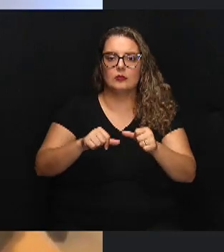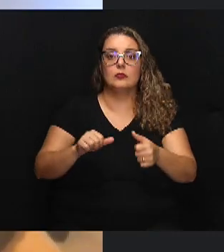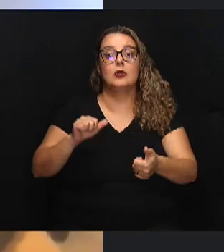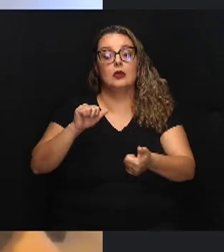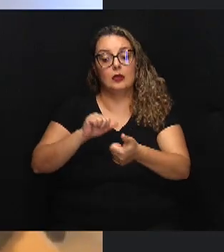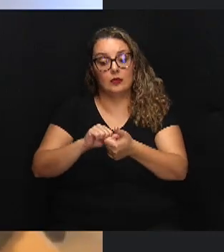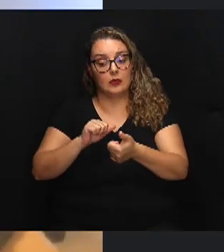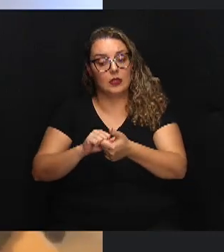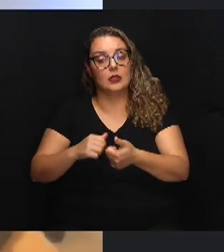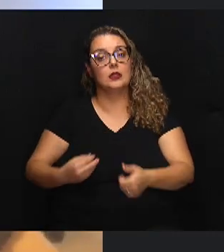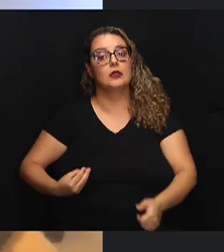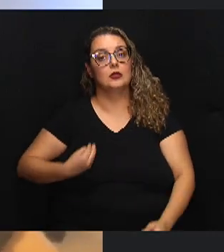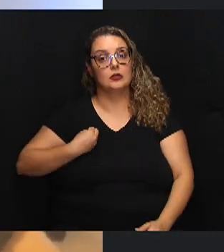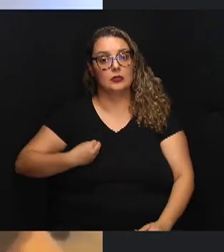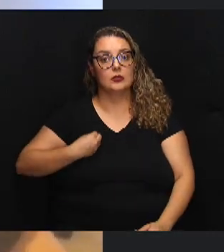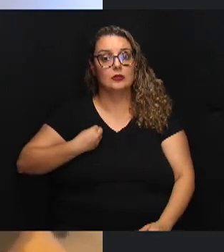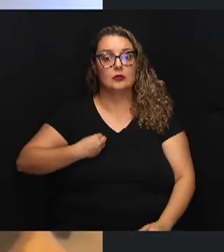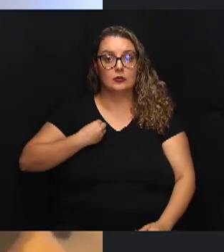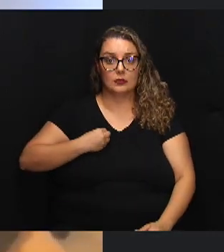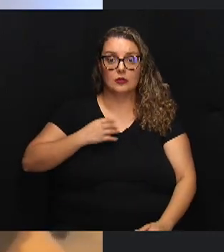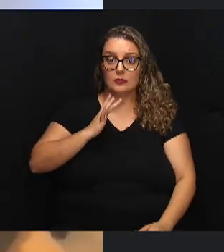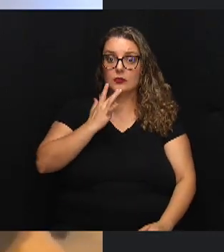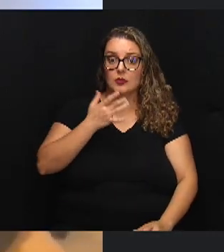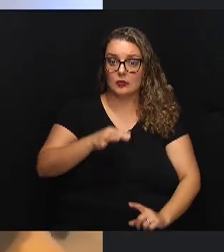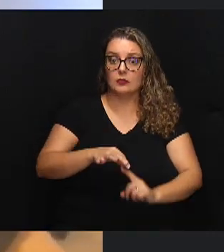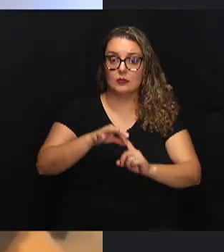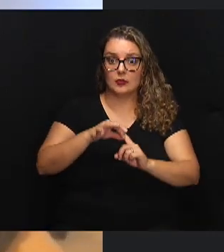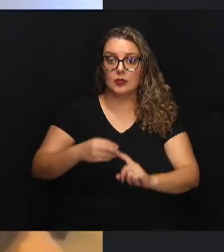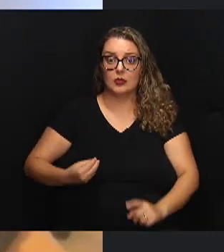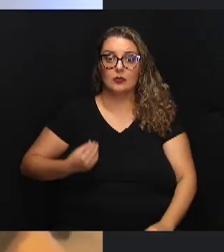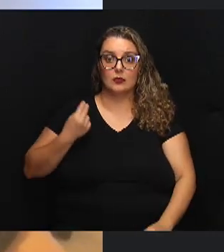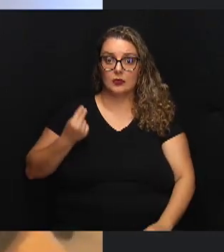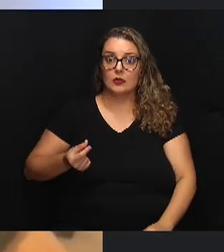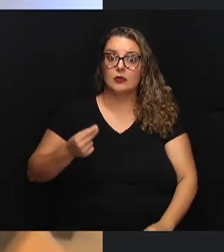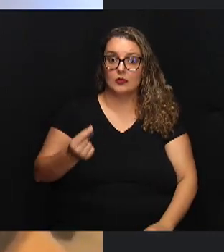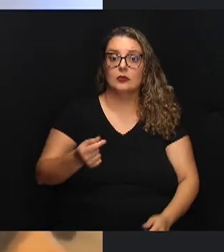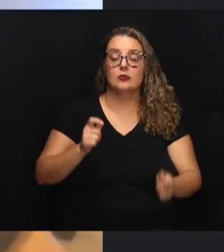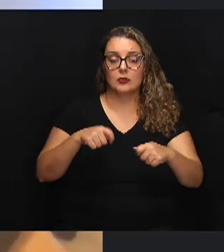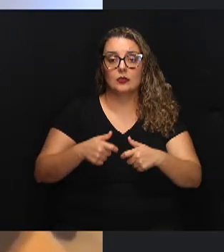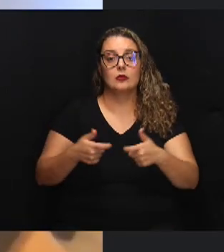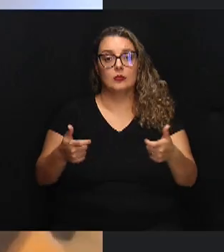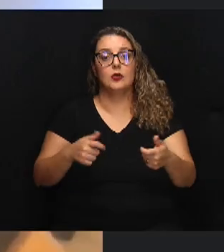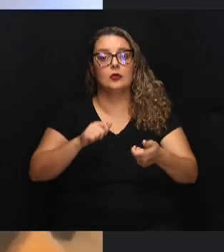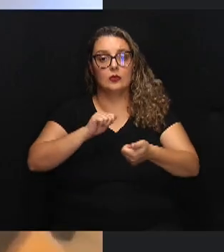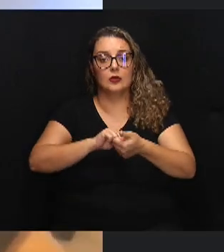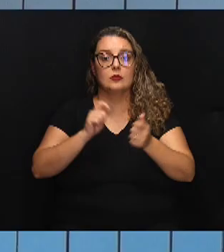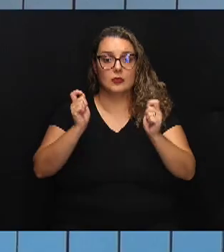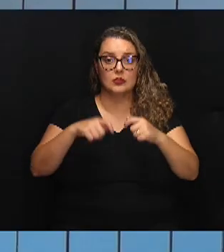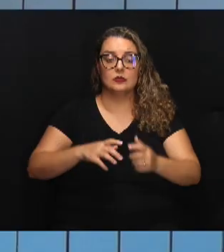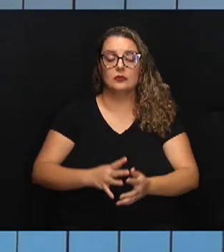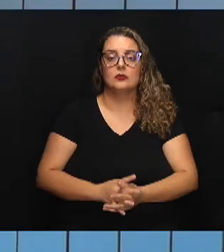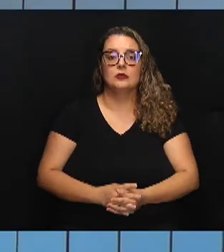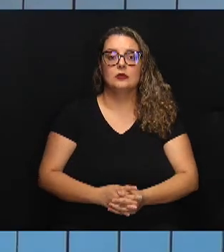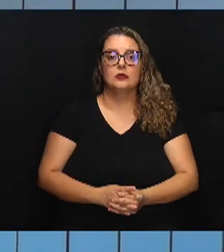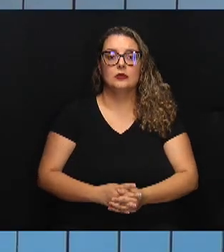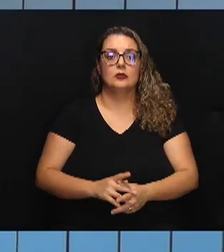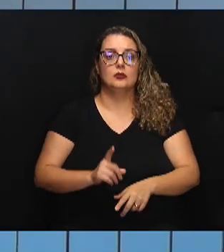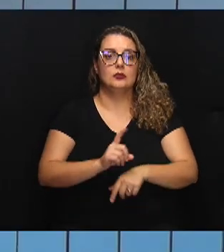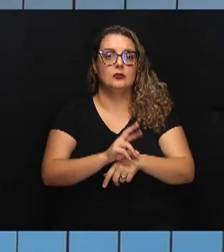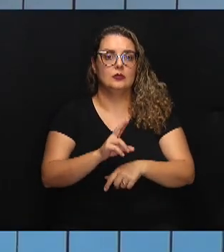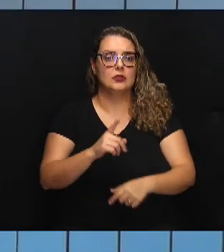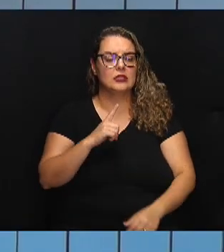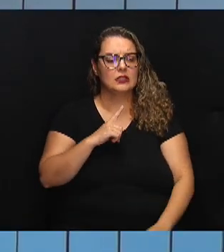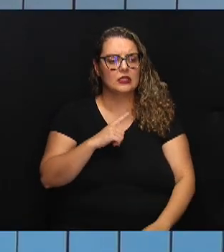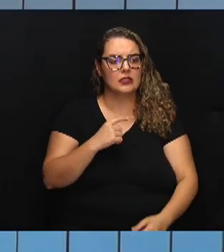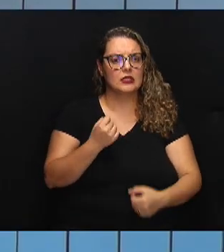para priorizar mesmo uma sobrevida o mais longa possível com a maior qualidade possível. Doutora, existe